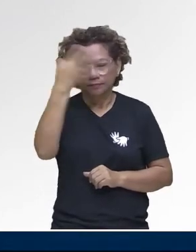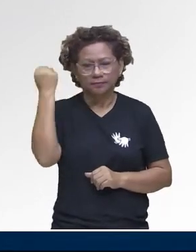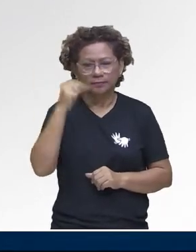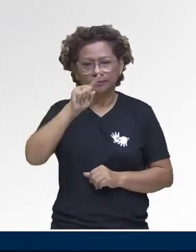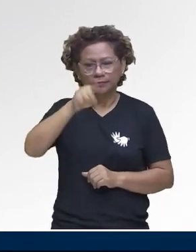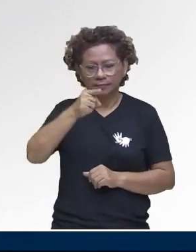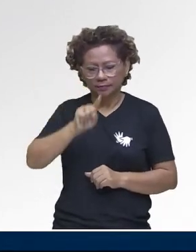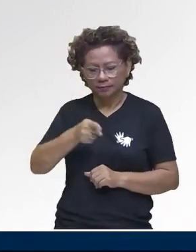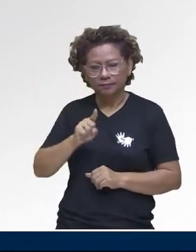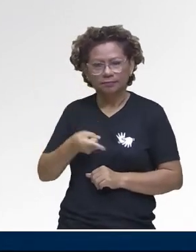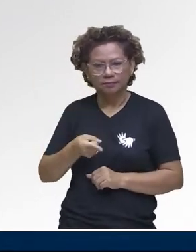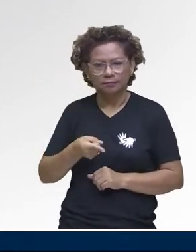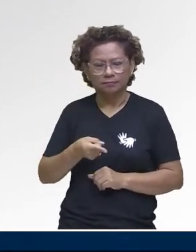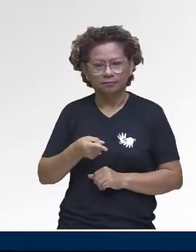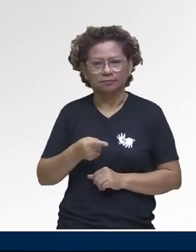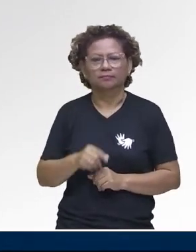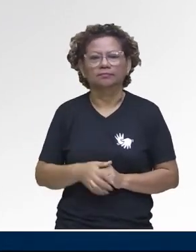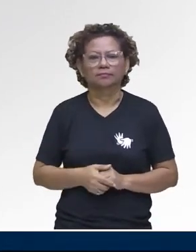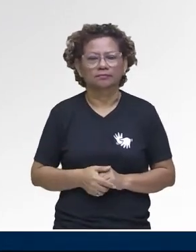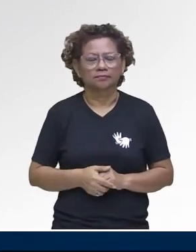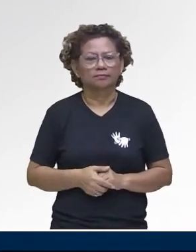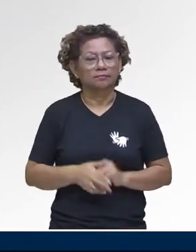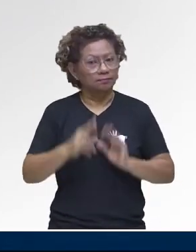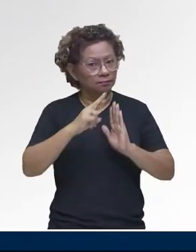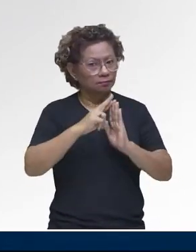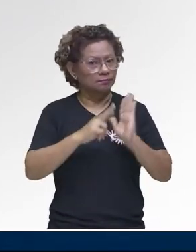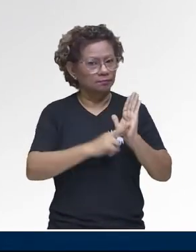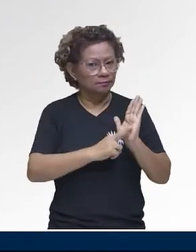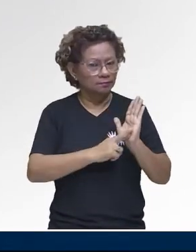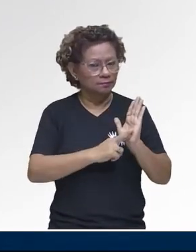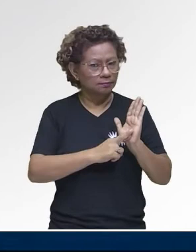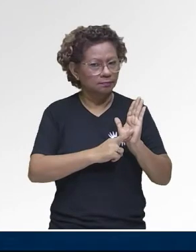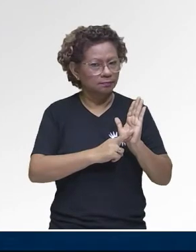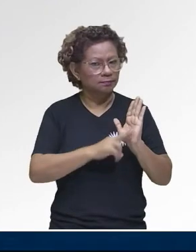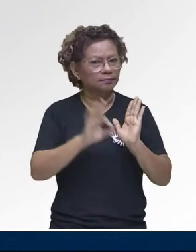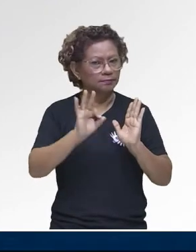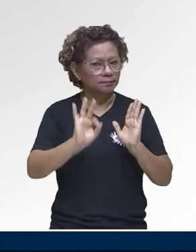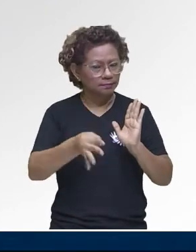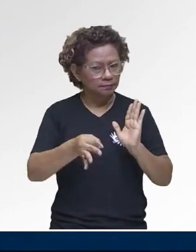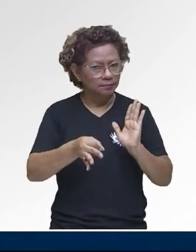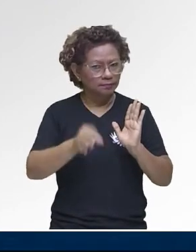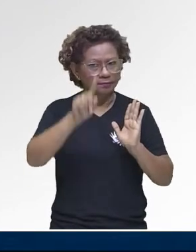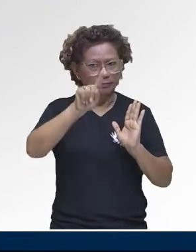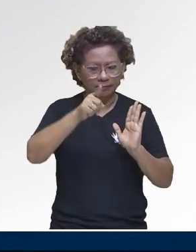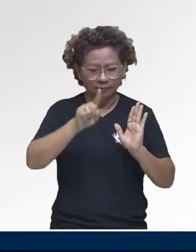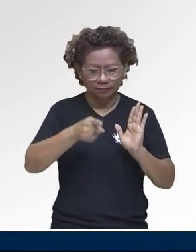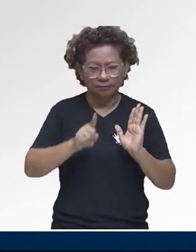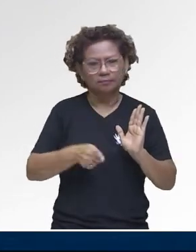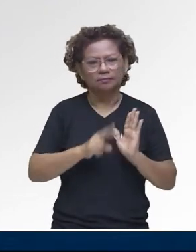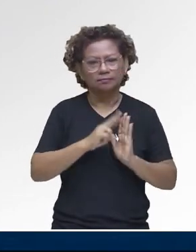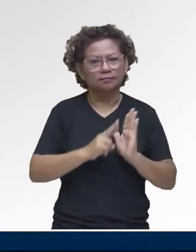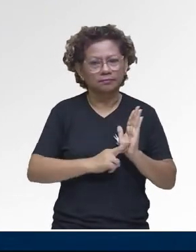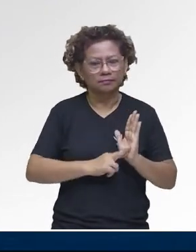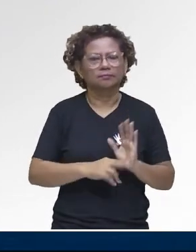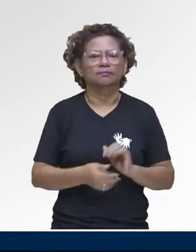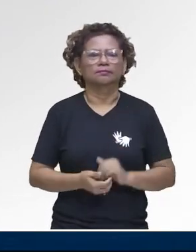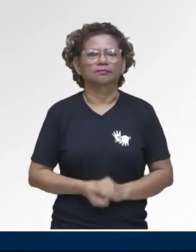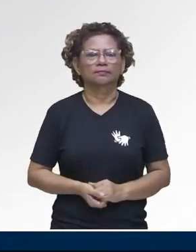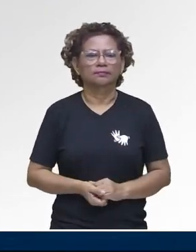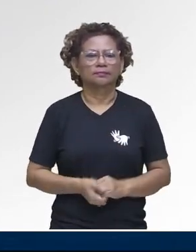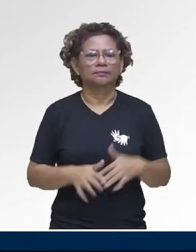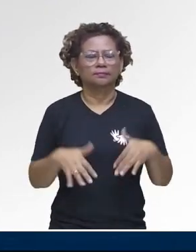nossa aula, então, nós estamos aqui apresentando para vocês as operações de soma ou